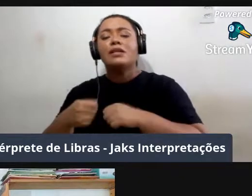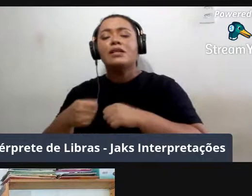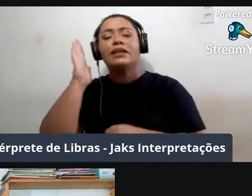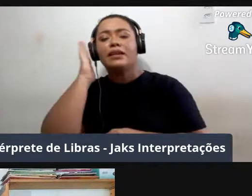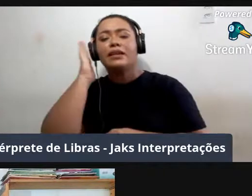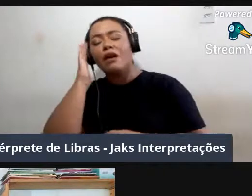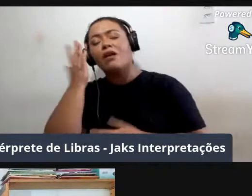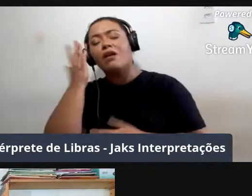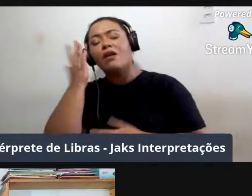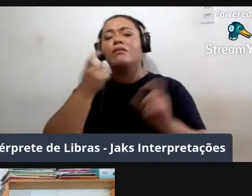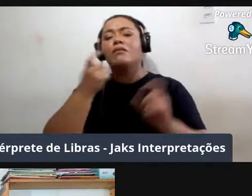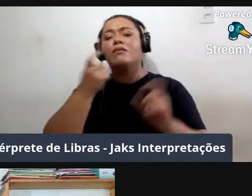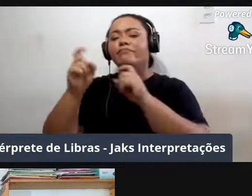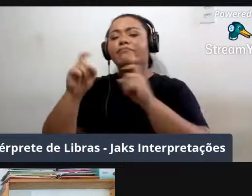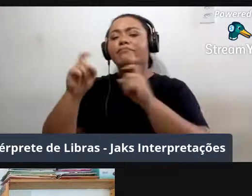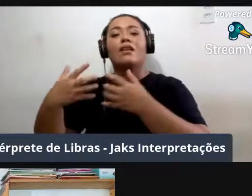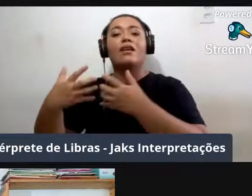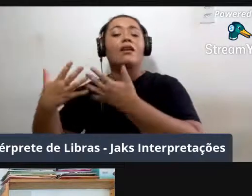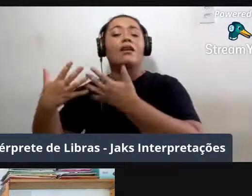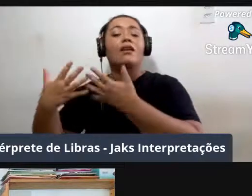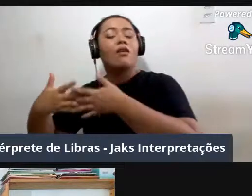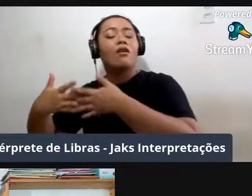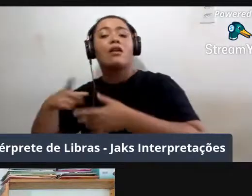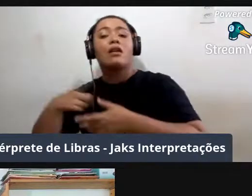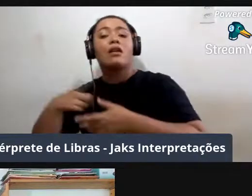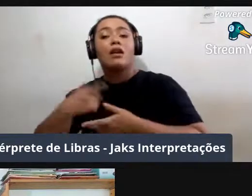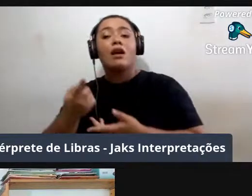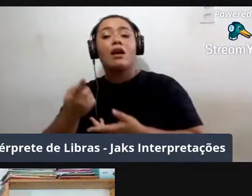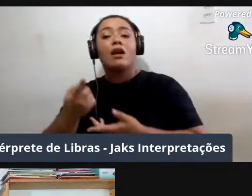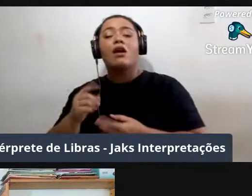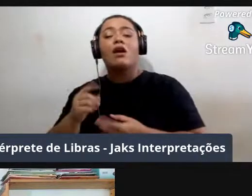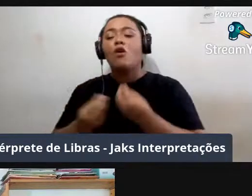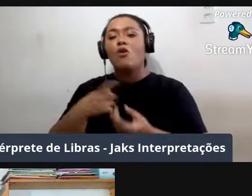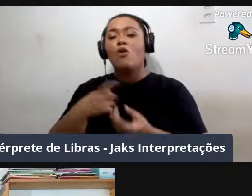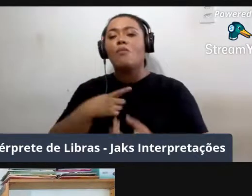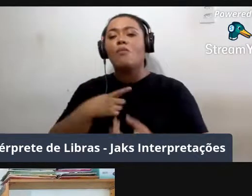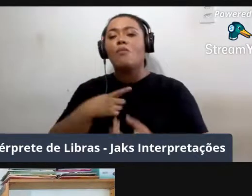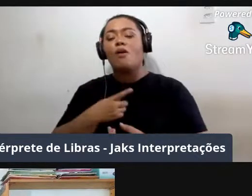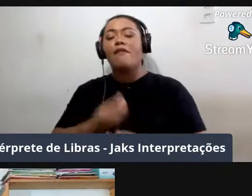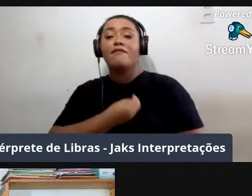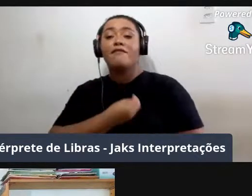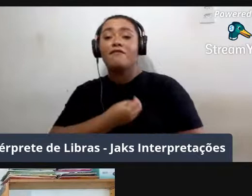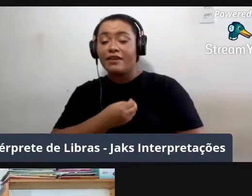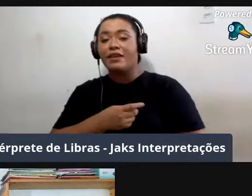o universo das parteiras Pancararu, que é uma escola de parteira tradicional indígena